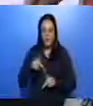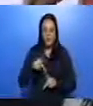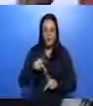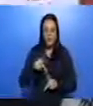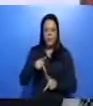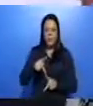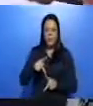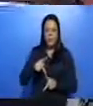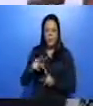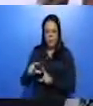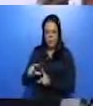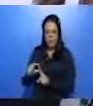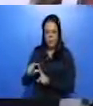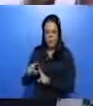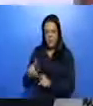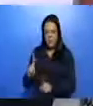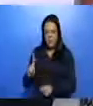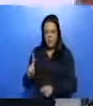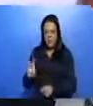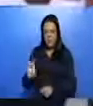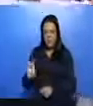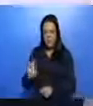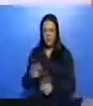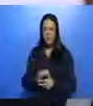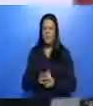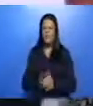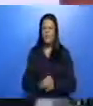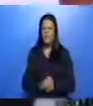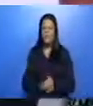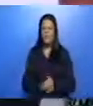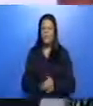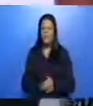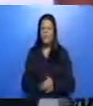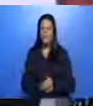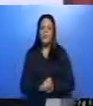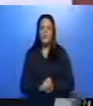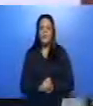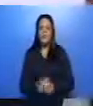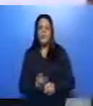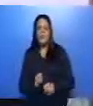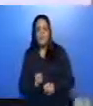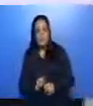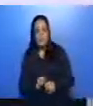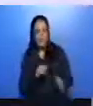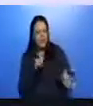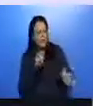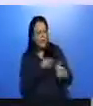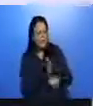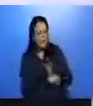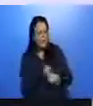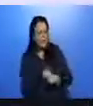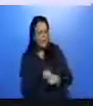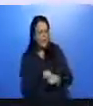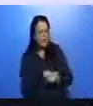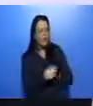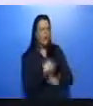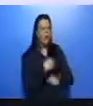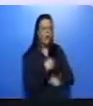indireta. Não. Por quê? Quando eu faço a pergunta, eu tenho a certeza. Certeza de